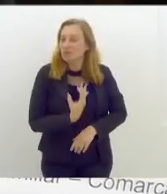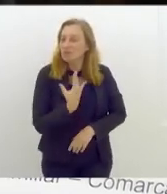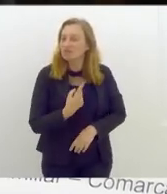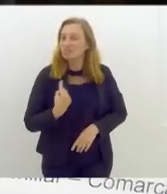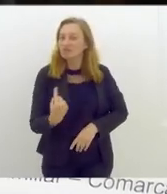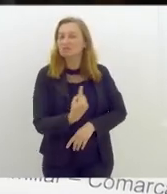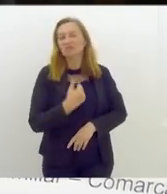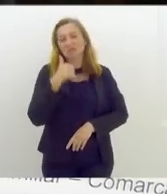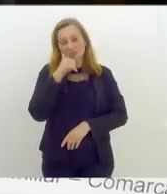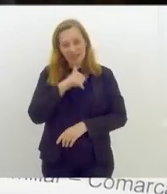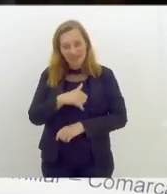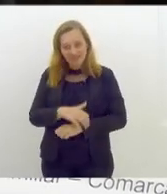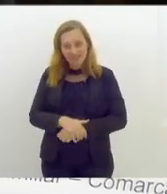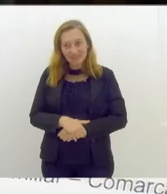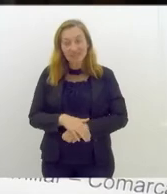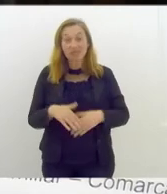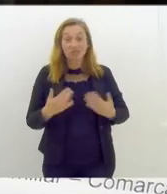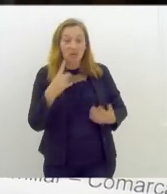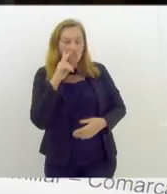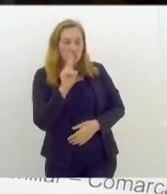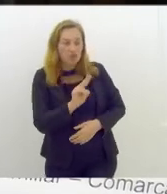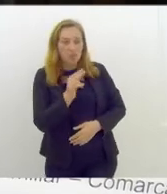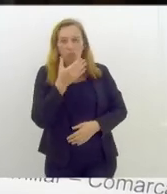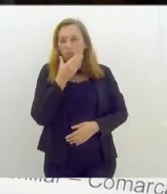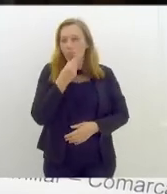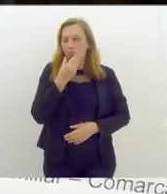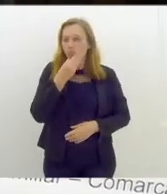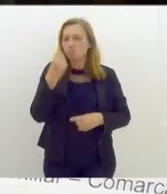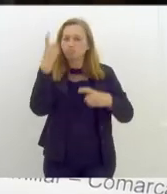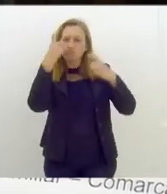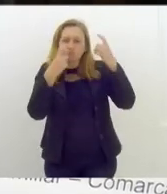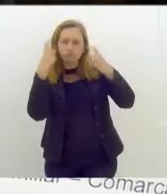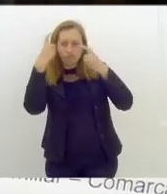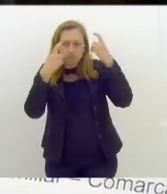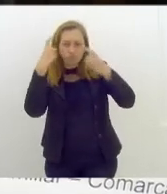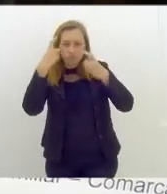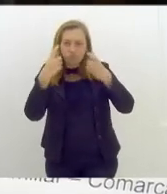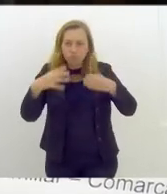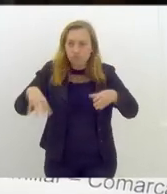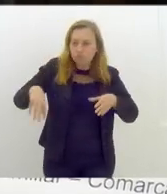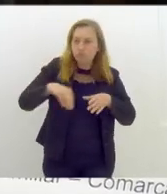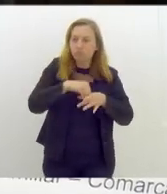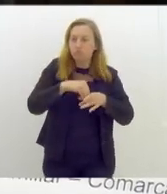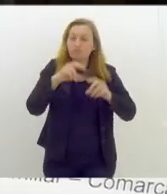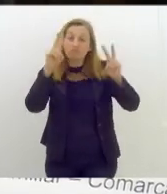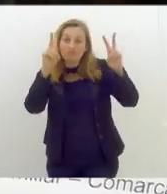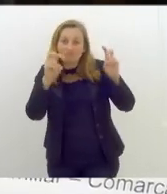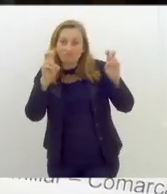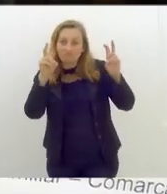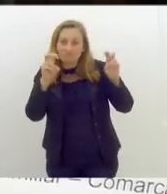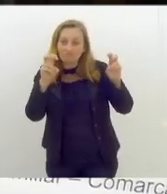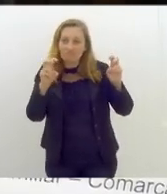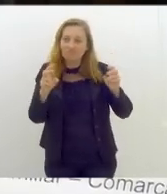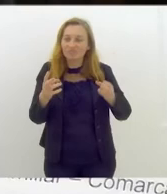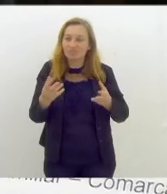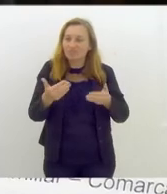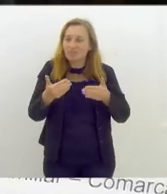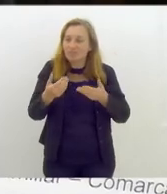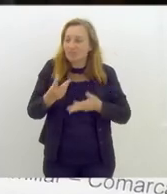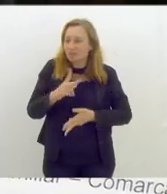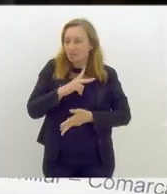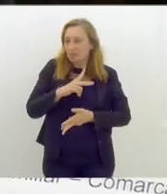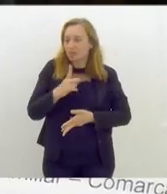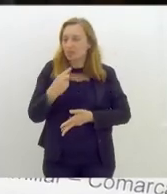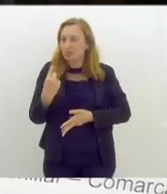nós mulheres. Quando nós vemos um homem tão preocupado, tão engajado com essas questões que são tão próprias à